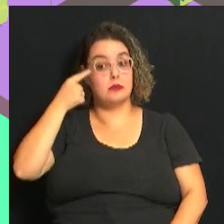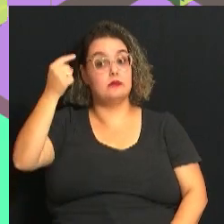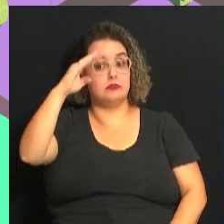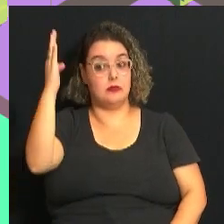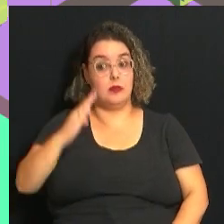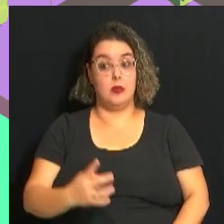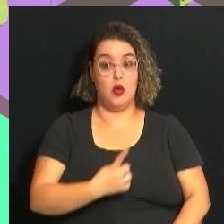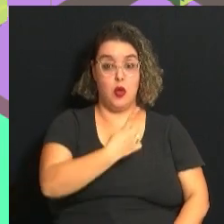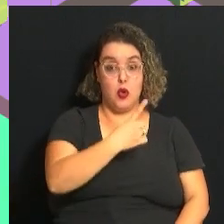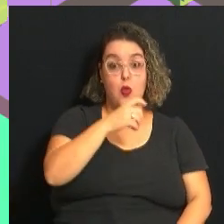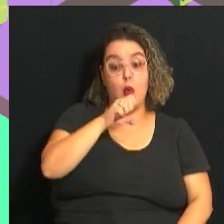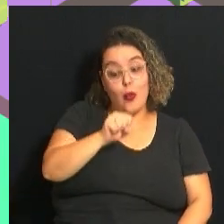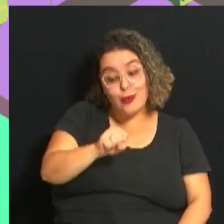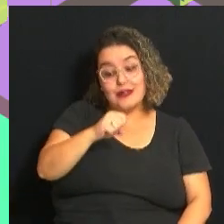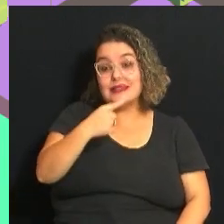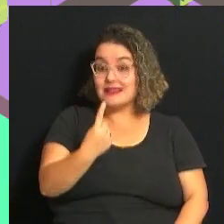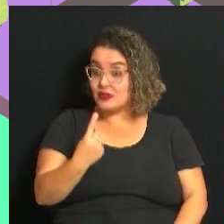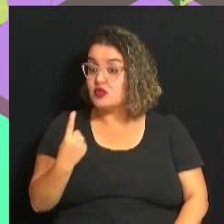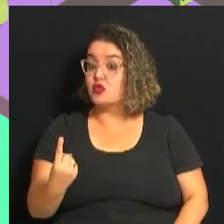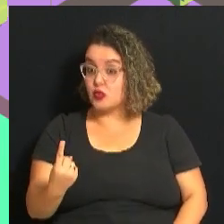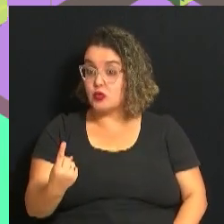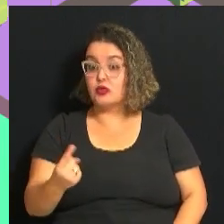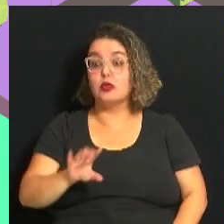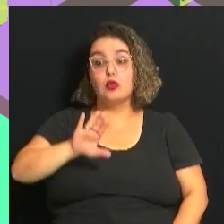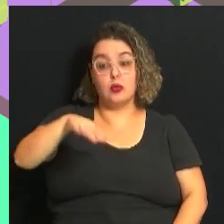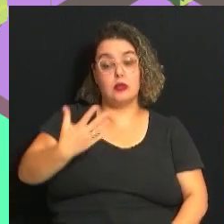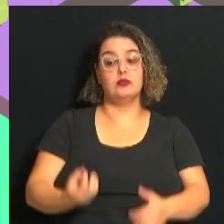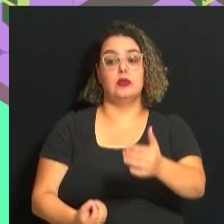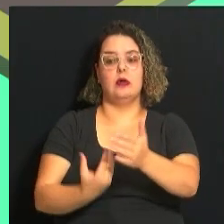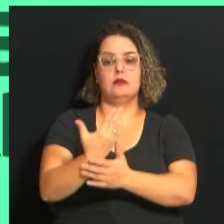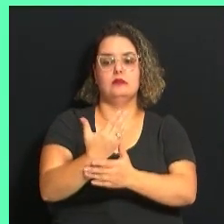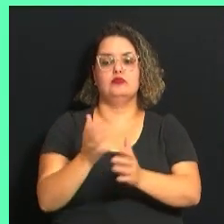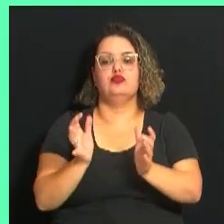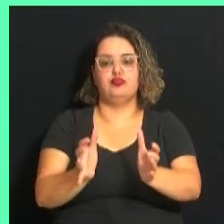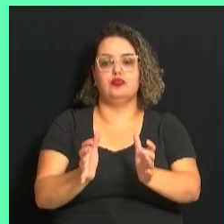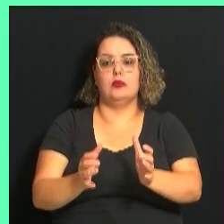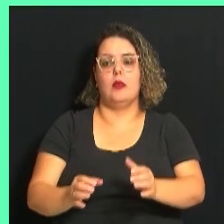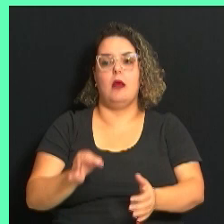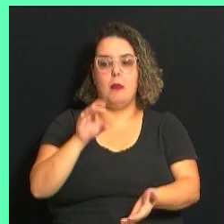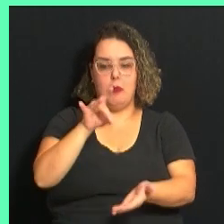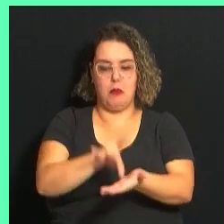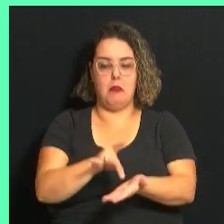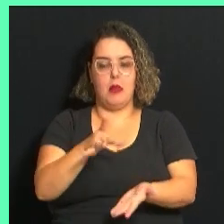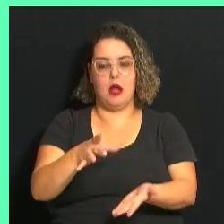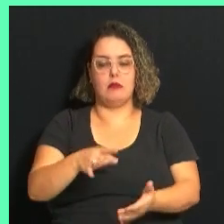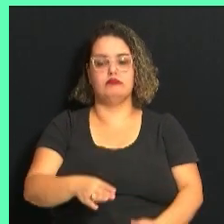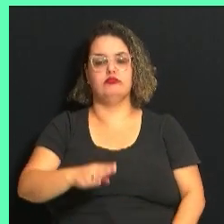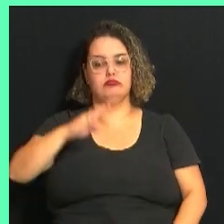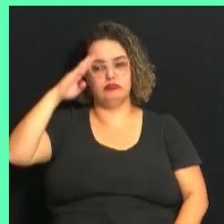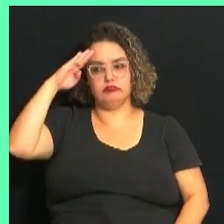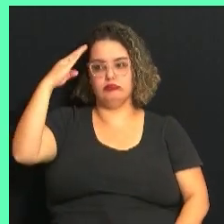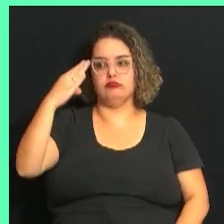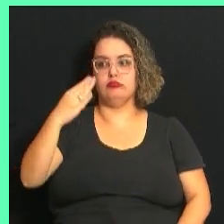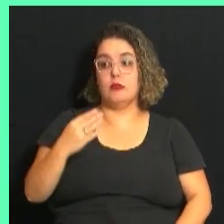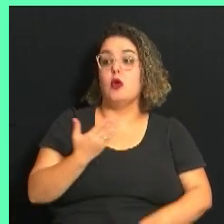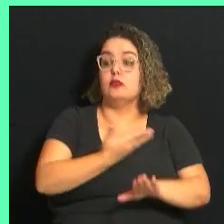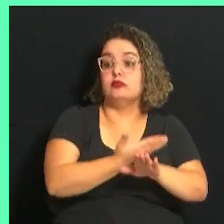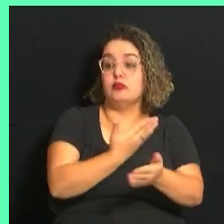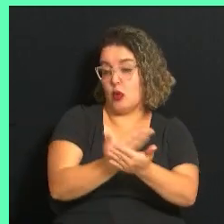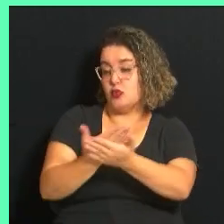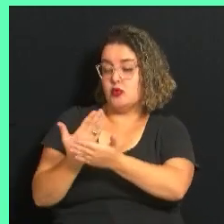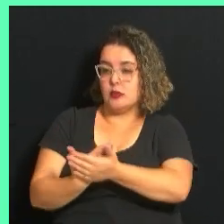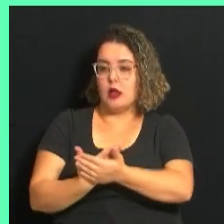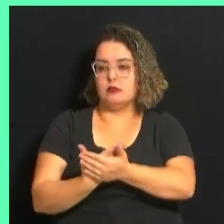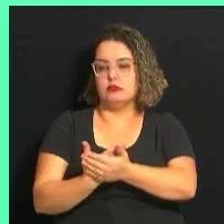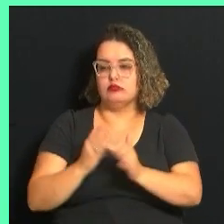em 1811, quando foi criada a Academia Real Militar. Os estudos de cartografia estão relacionados ao